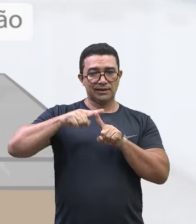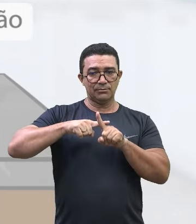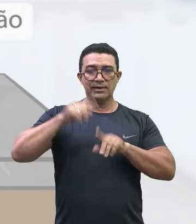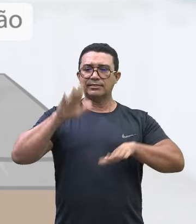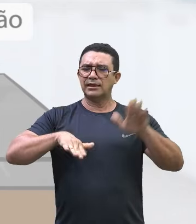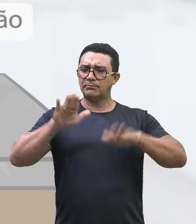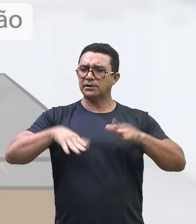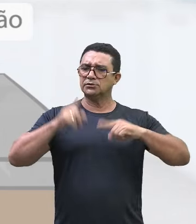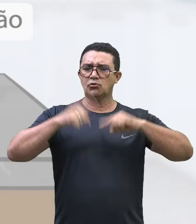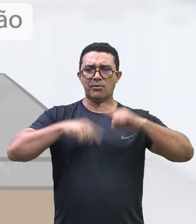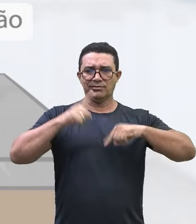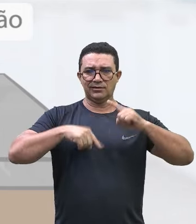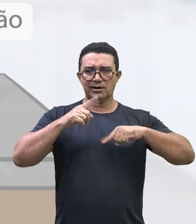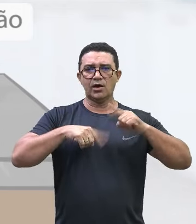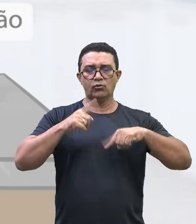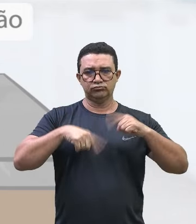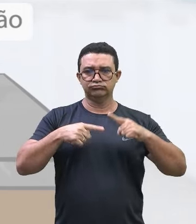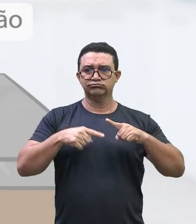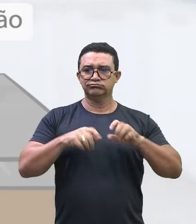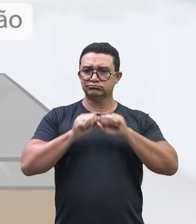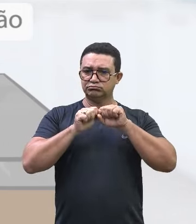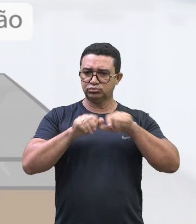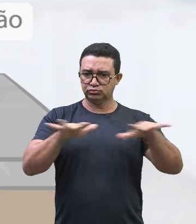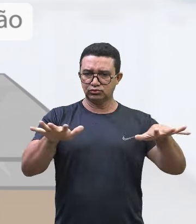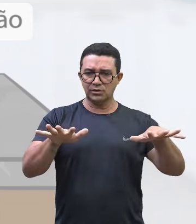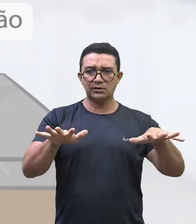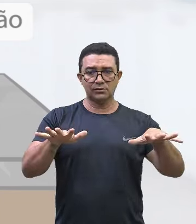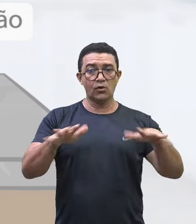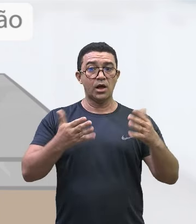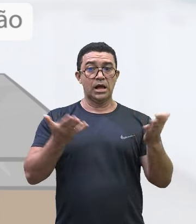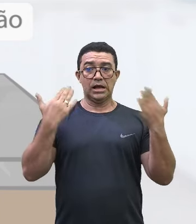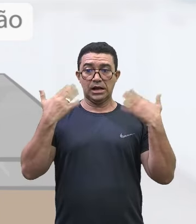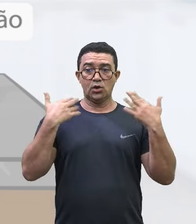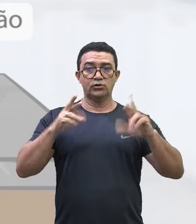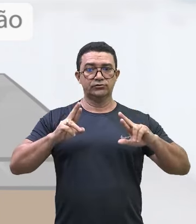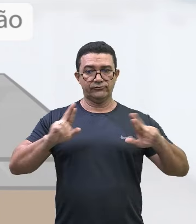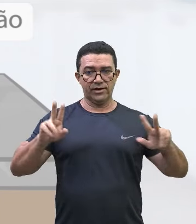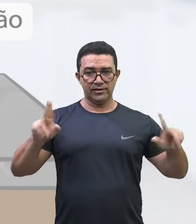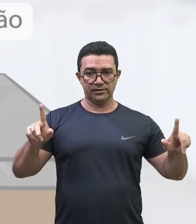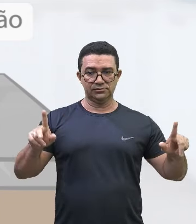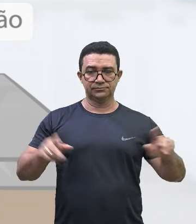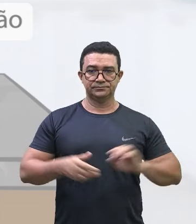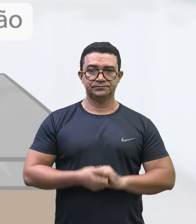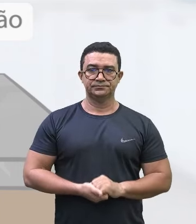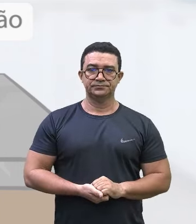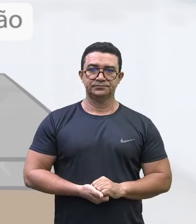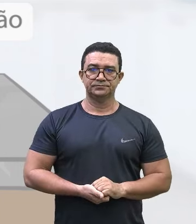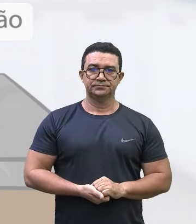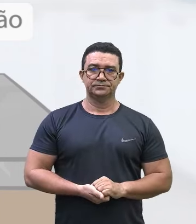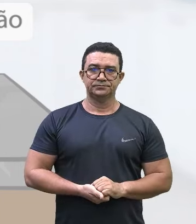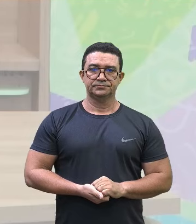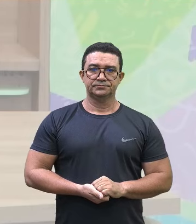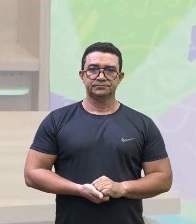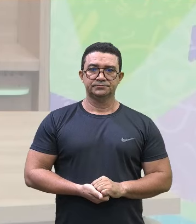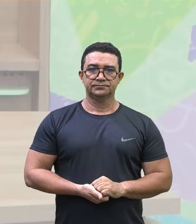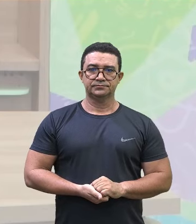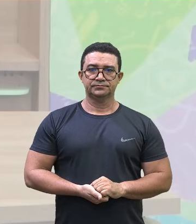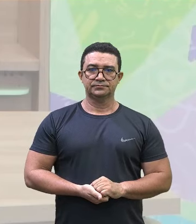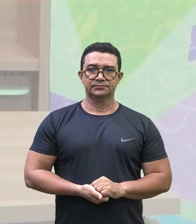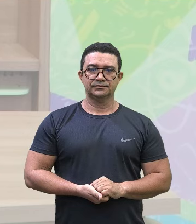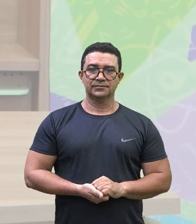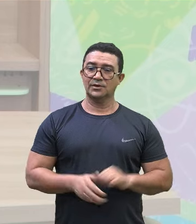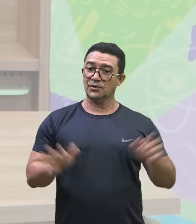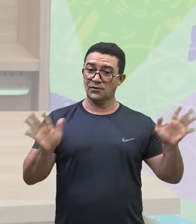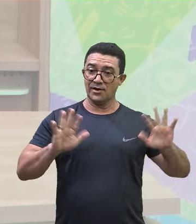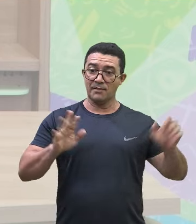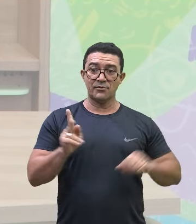objeto, ele vai conduzir de forma diferente. E é isso que nós veremos no vídeo a seguir. Dê uma olhada. Olá,